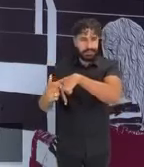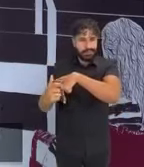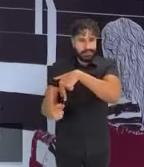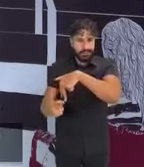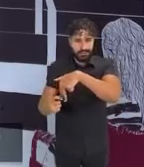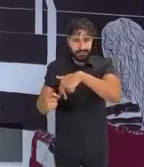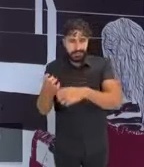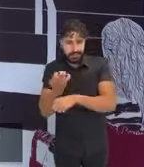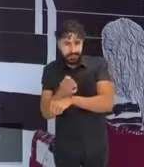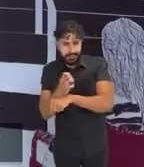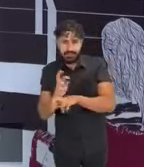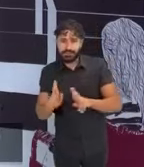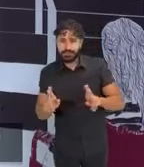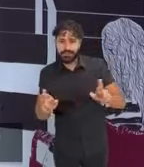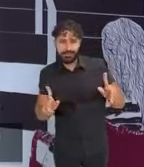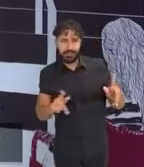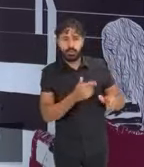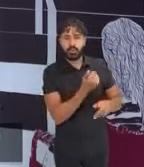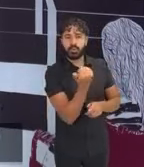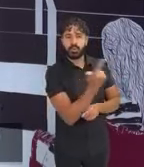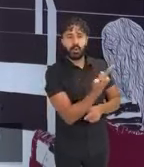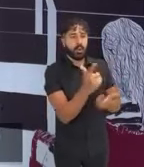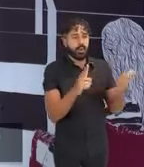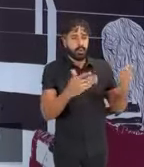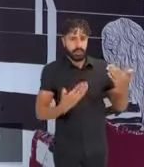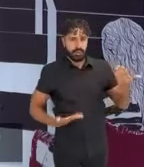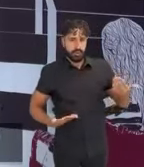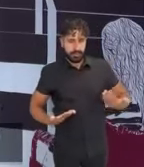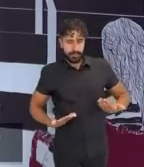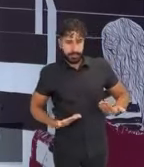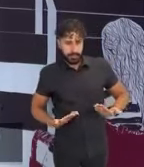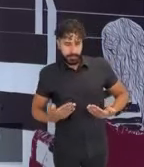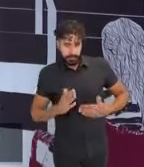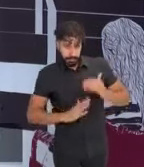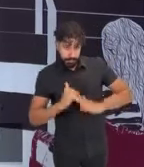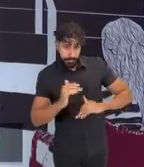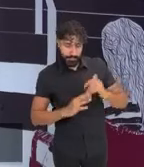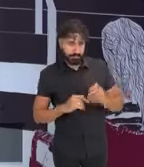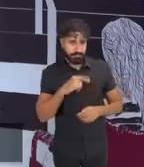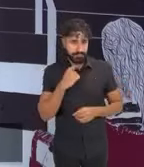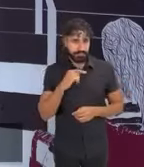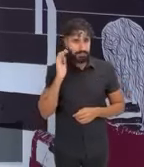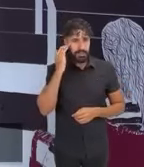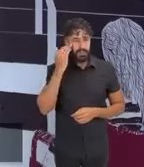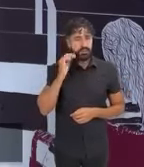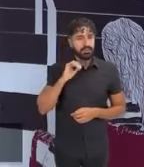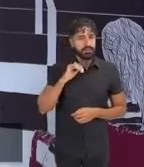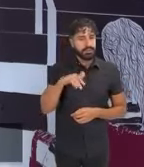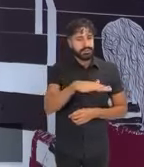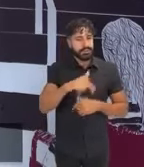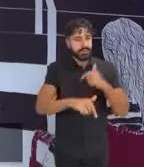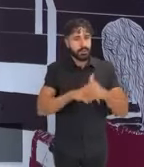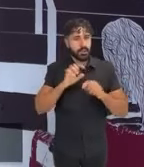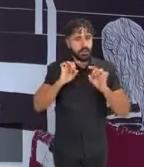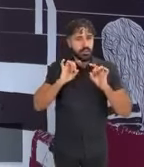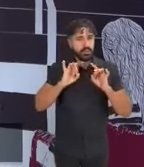está. Você não consegue entender que um meio ambiente de trabalho vai ser saudável só até o estagiário.